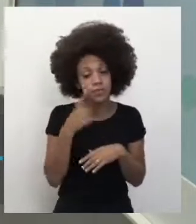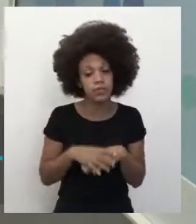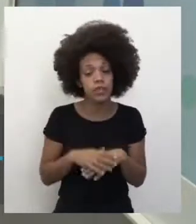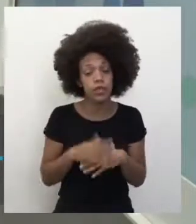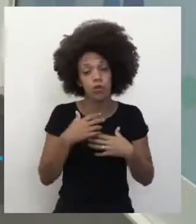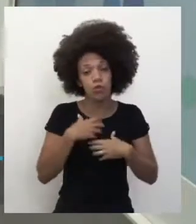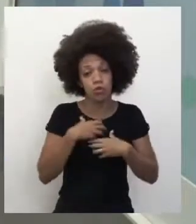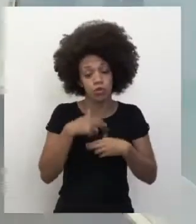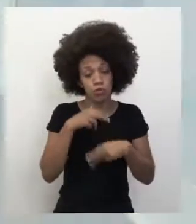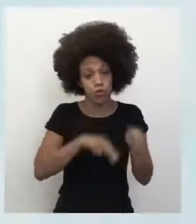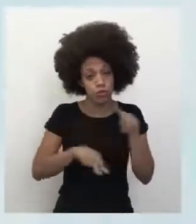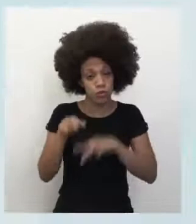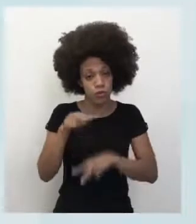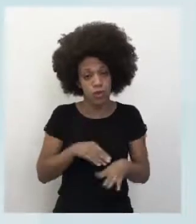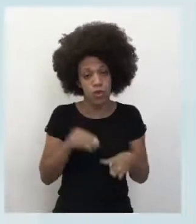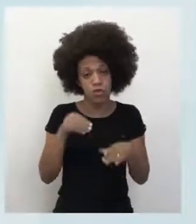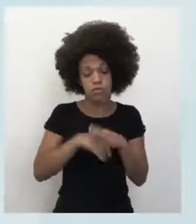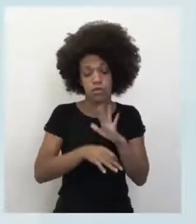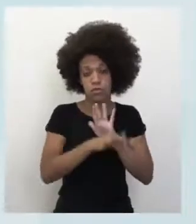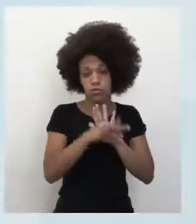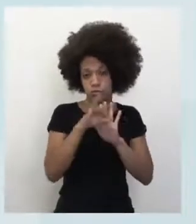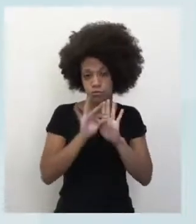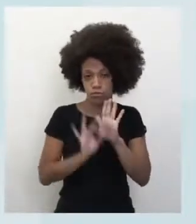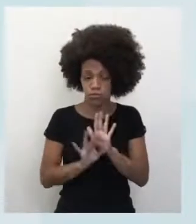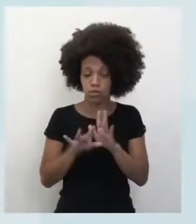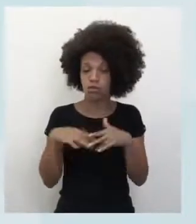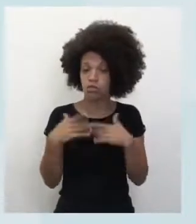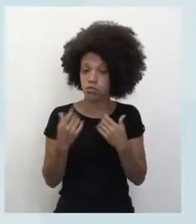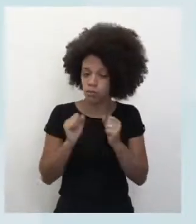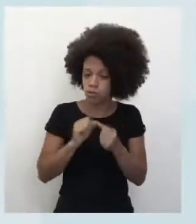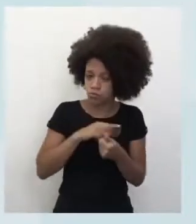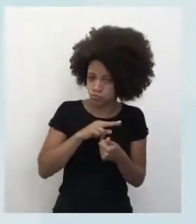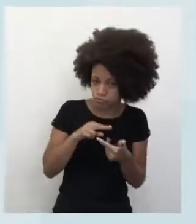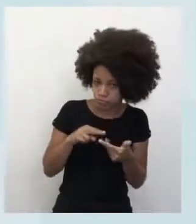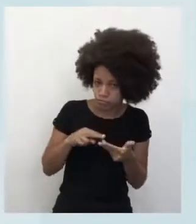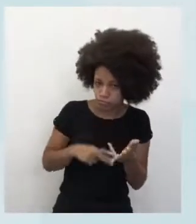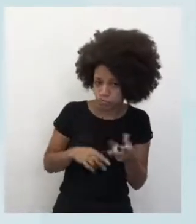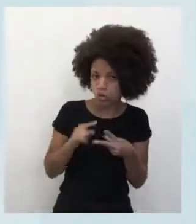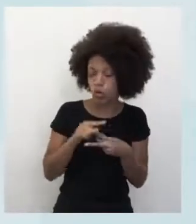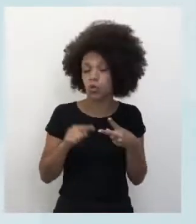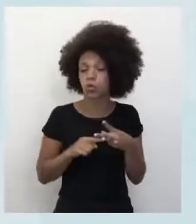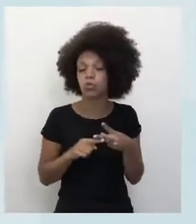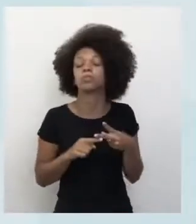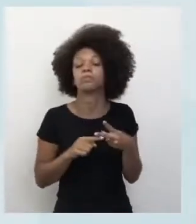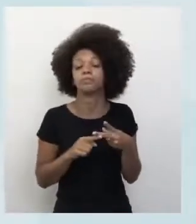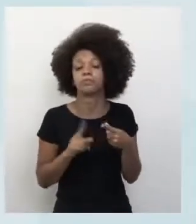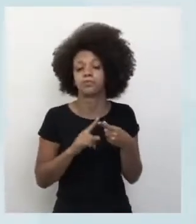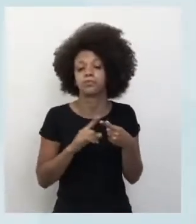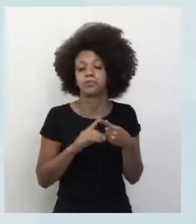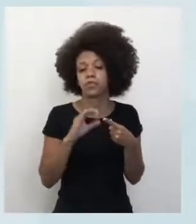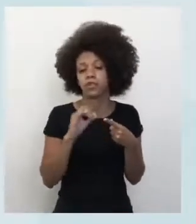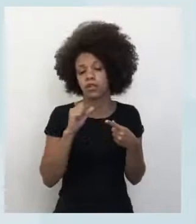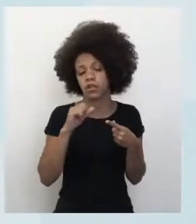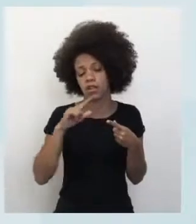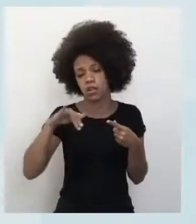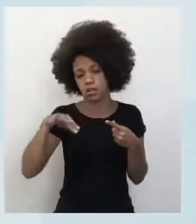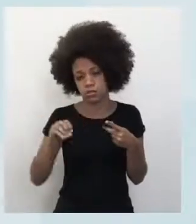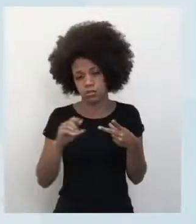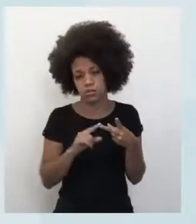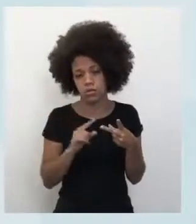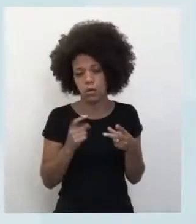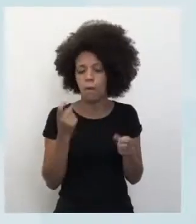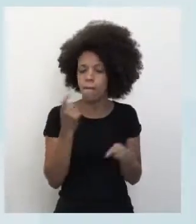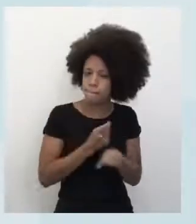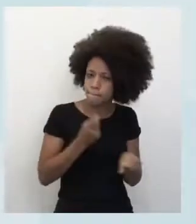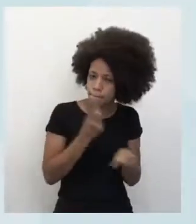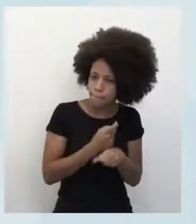visuais dentro do mosaico. Então, a gente pode nomear, nos dias atuais, 2 tipos de mosaico. O mosaico clássico, com pedras ou